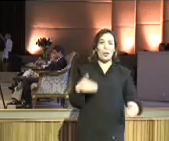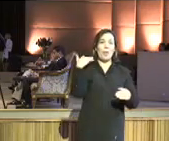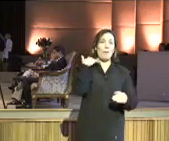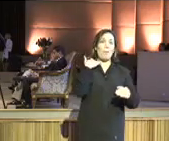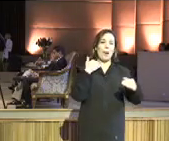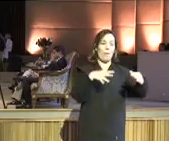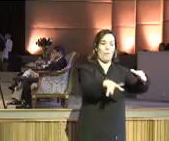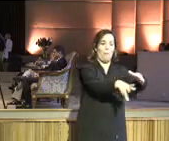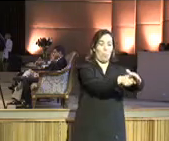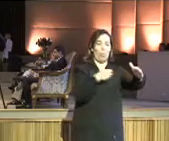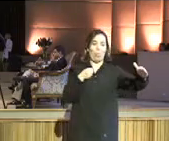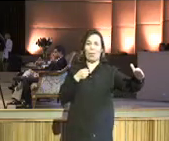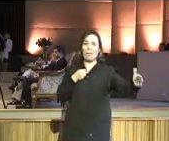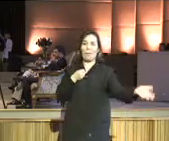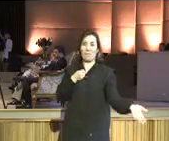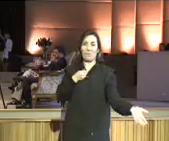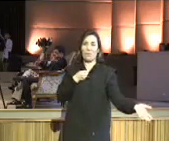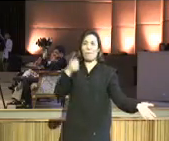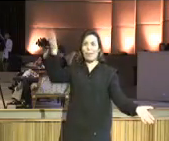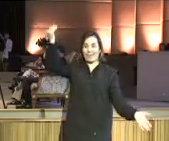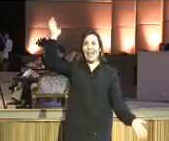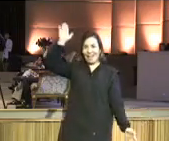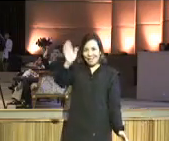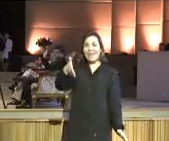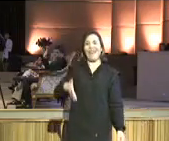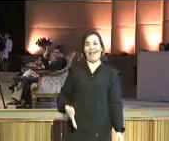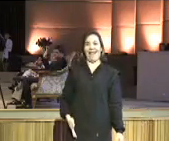Quem é desse tempo aqui? Levanta a mão.